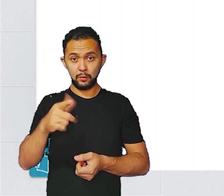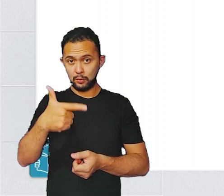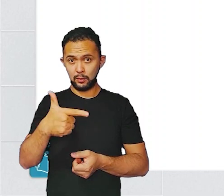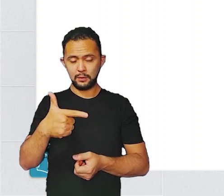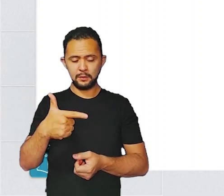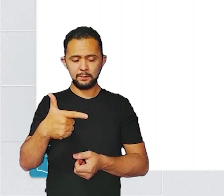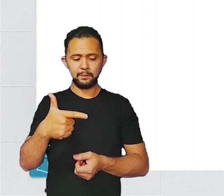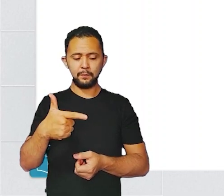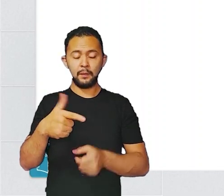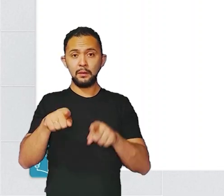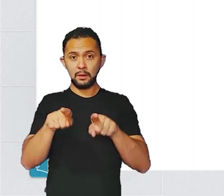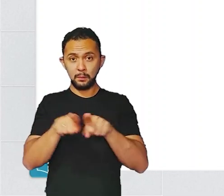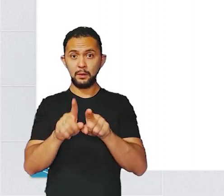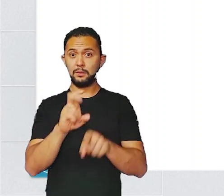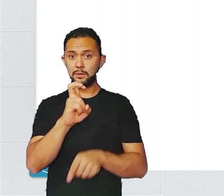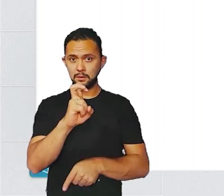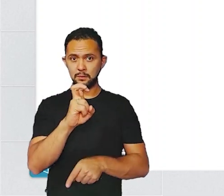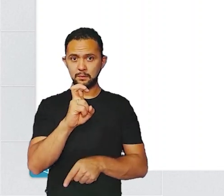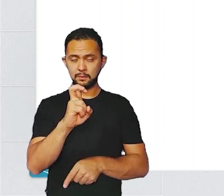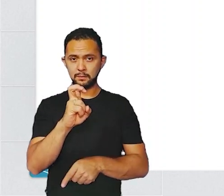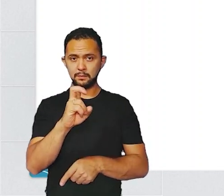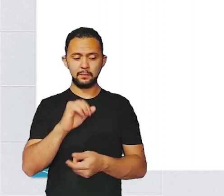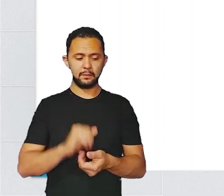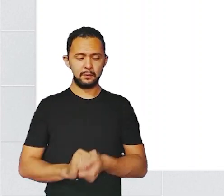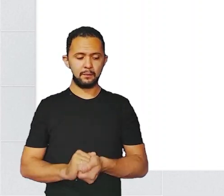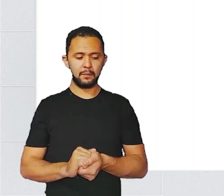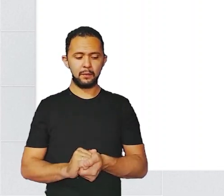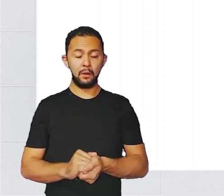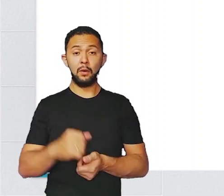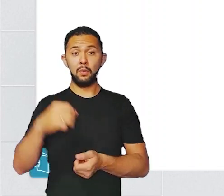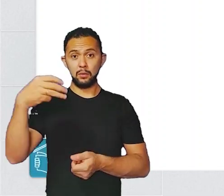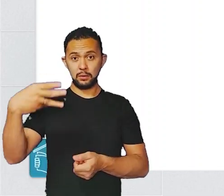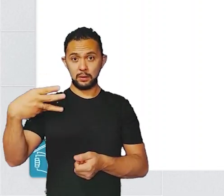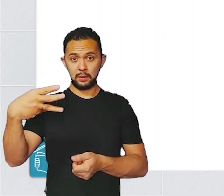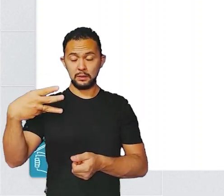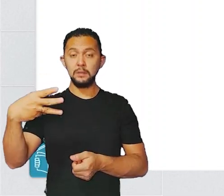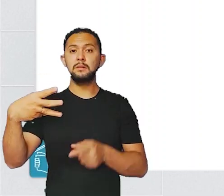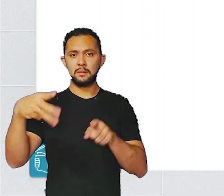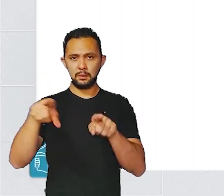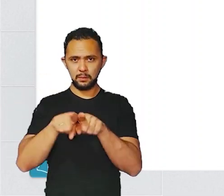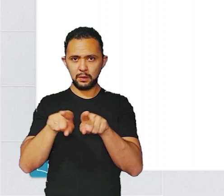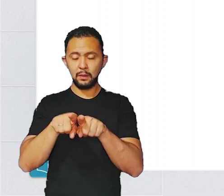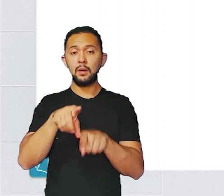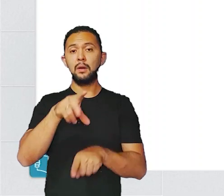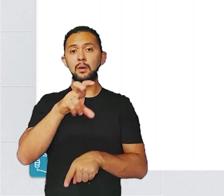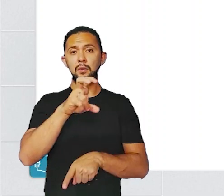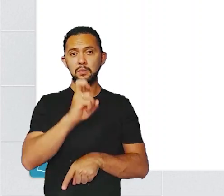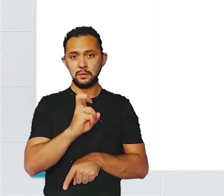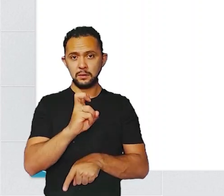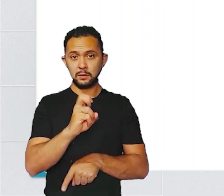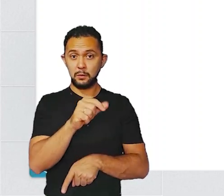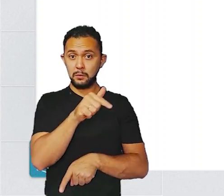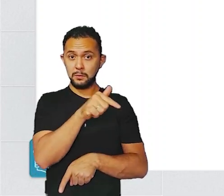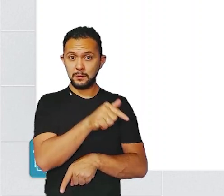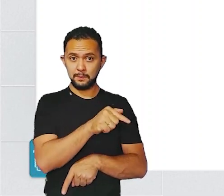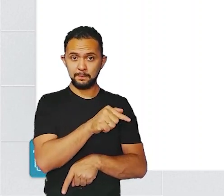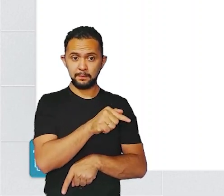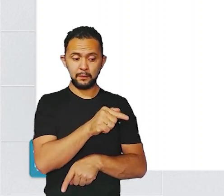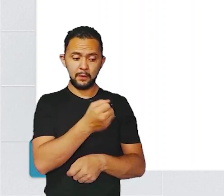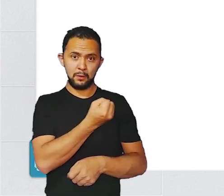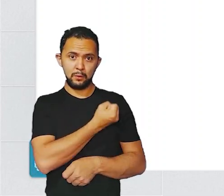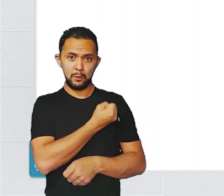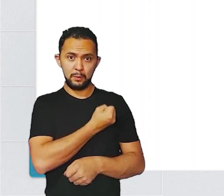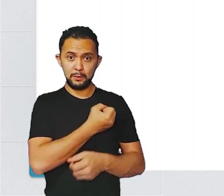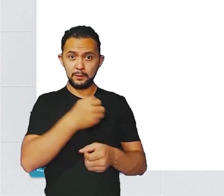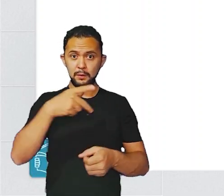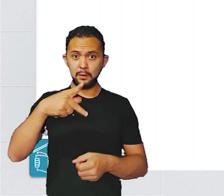já conhecemos o 5, o 3 também, o 5, o 7, esses números são os números primos.